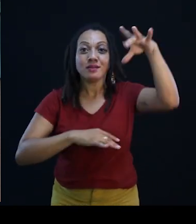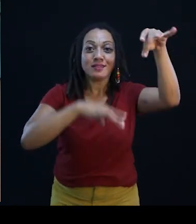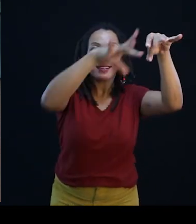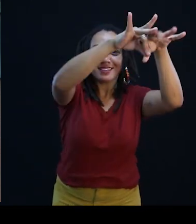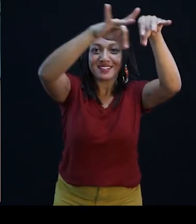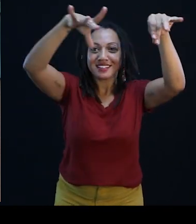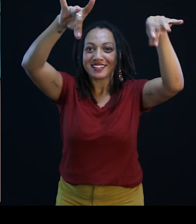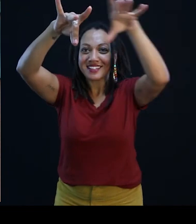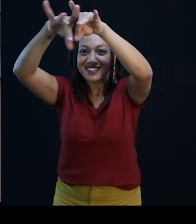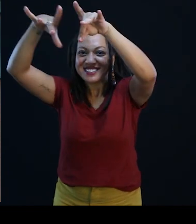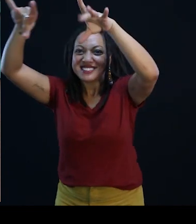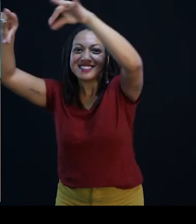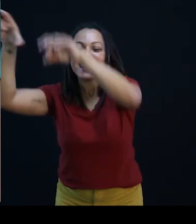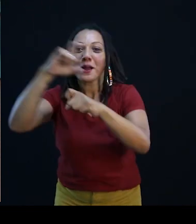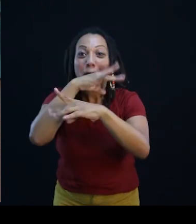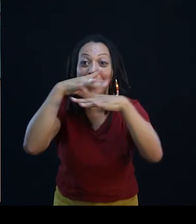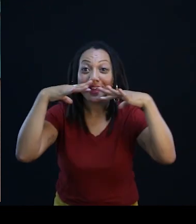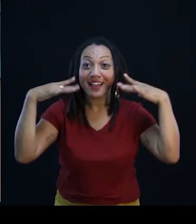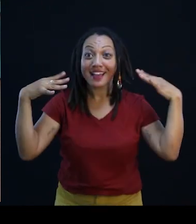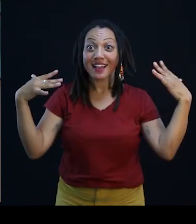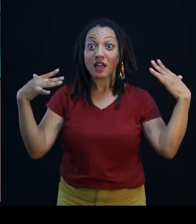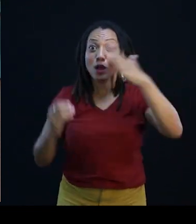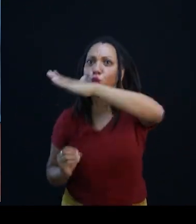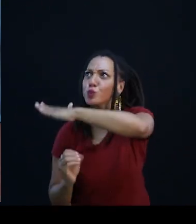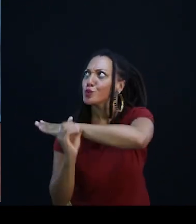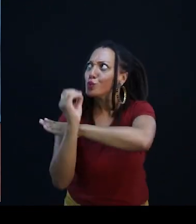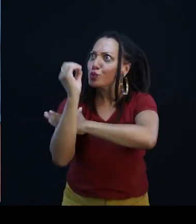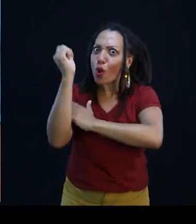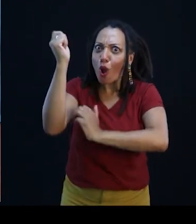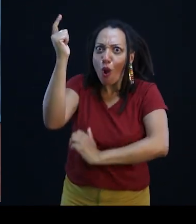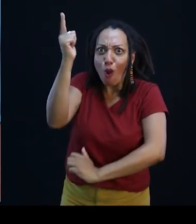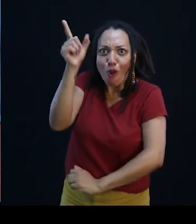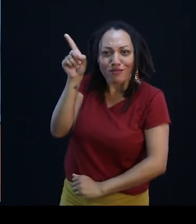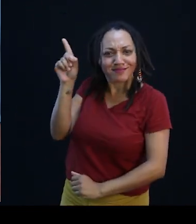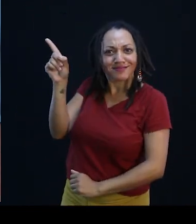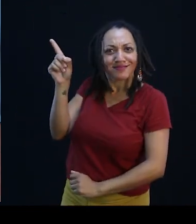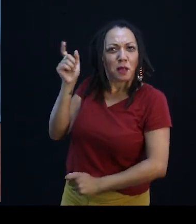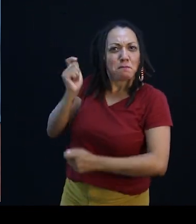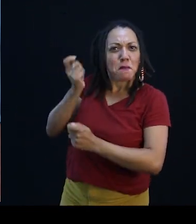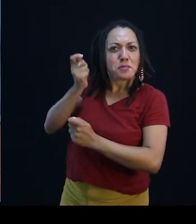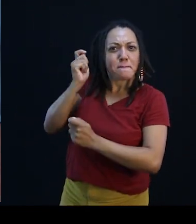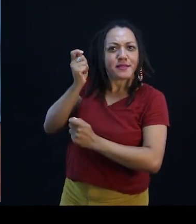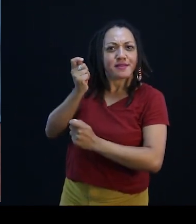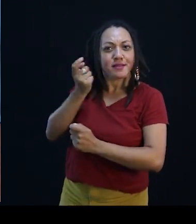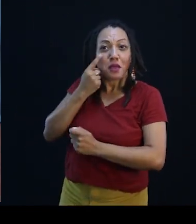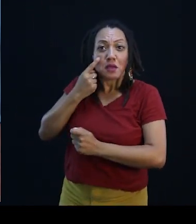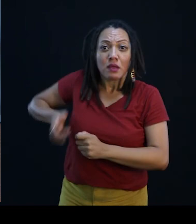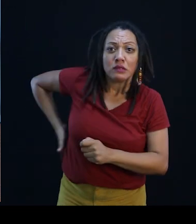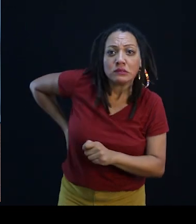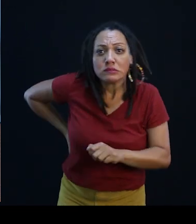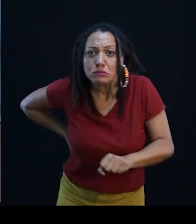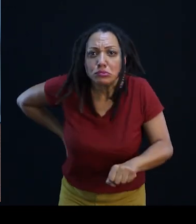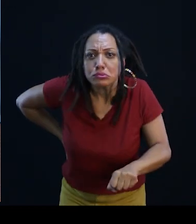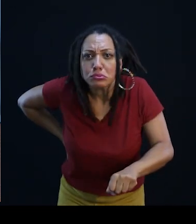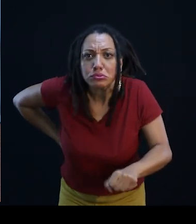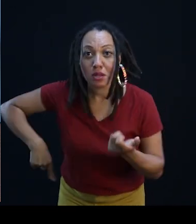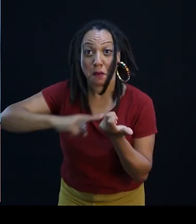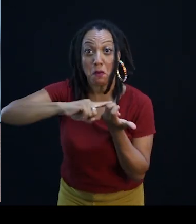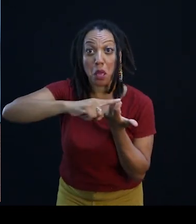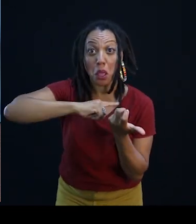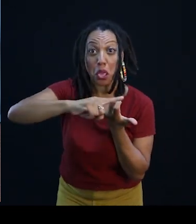lavadeira. Quanto mais tende, mais cheira. E o sol vem nascendo ali. Eu vi uma velhinha